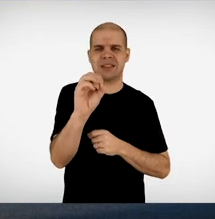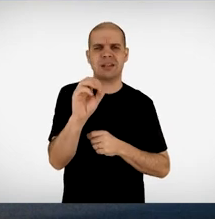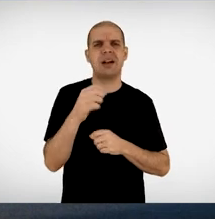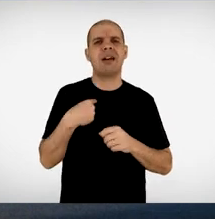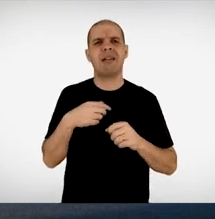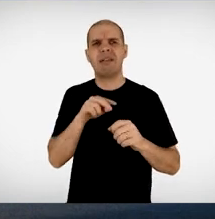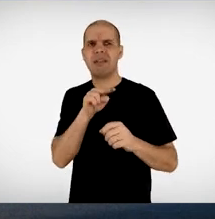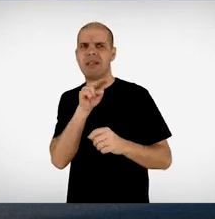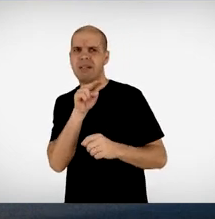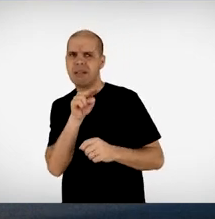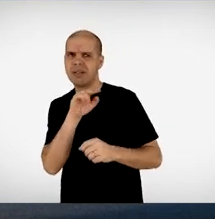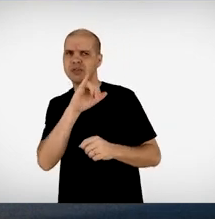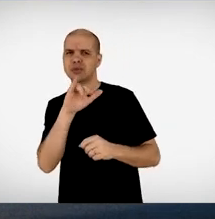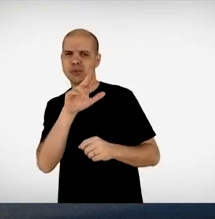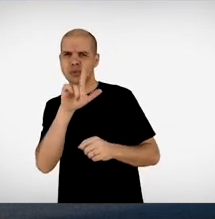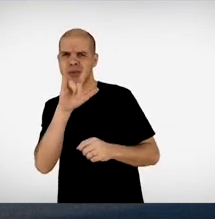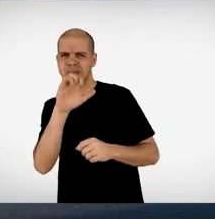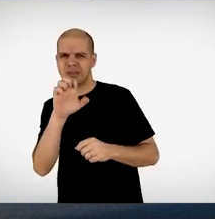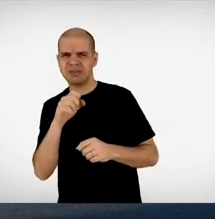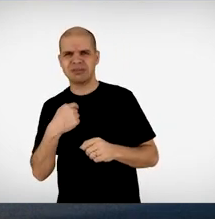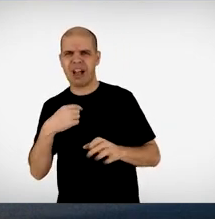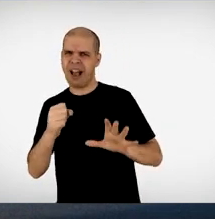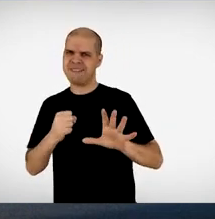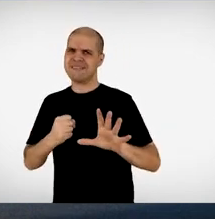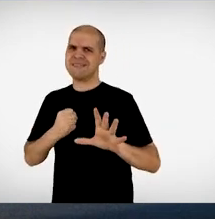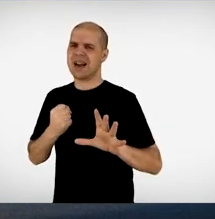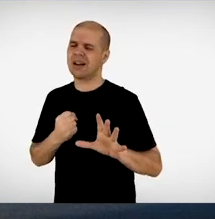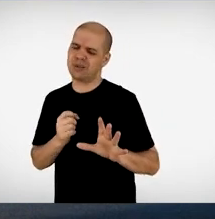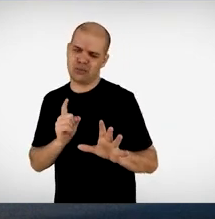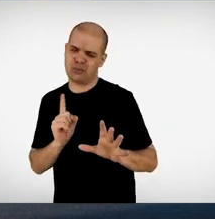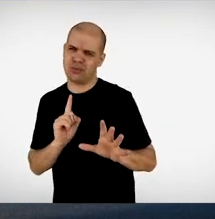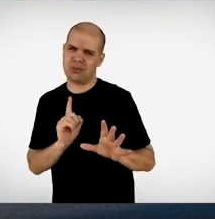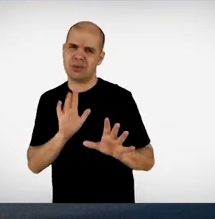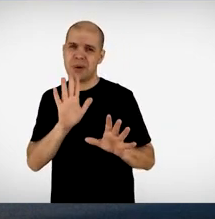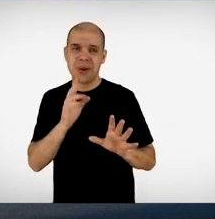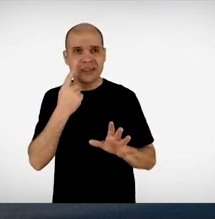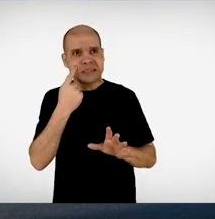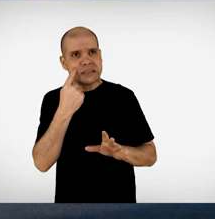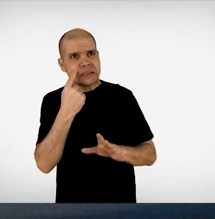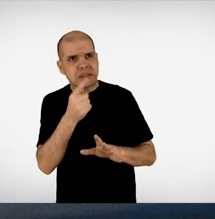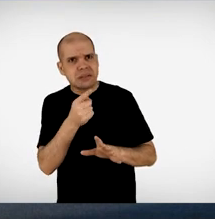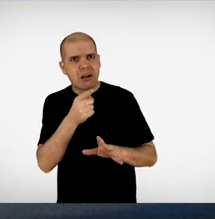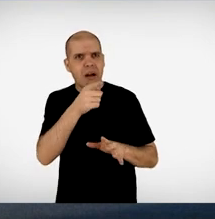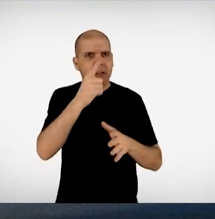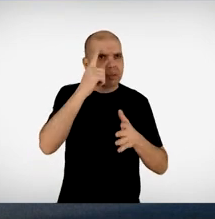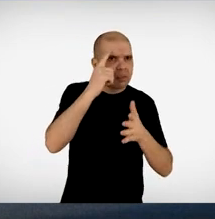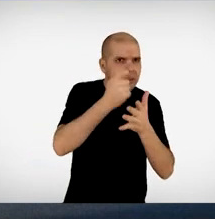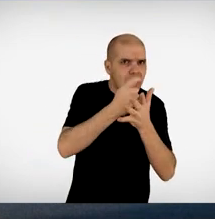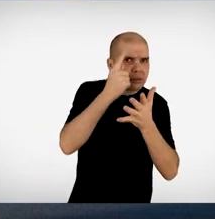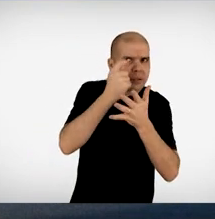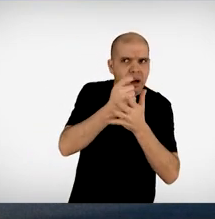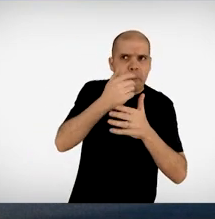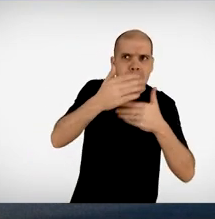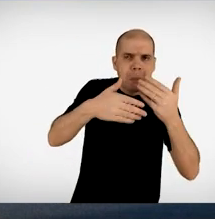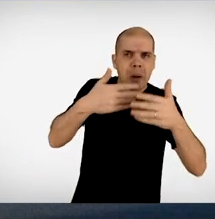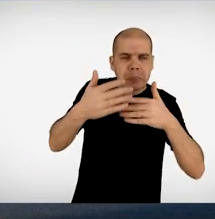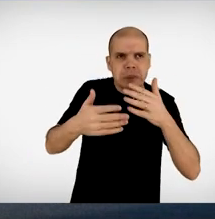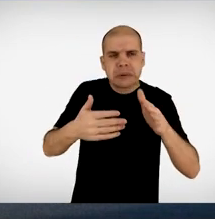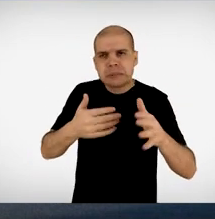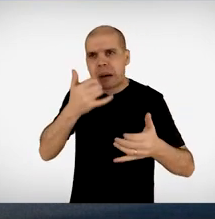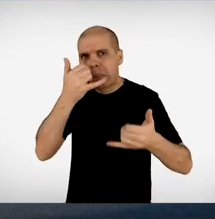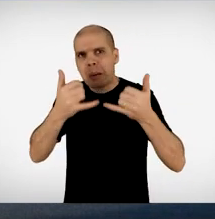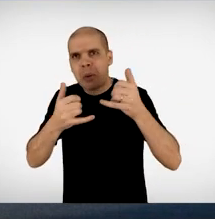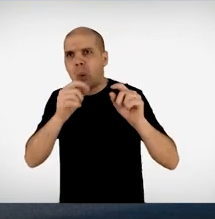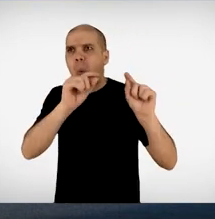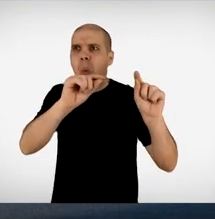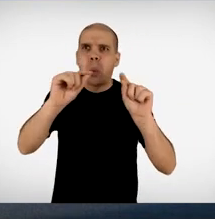as 30, eu fiquei pensando que eu não senti raiva dela, mas eu fiquei muito angustiada com o peso das escolhas que se tem nessa idade, né?